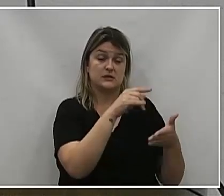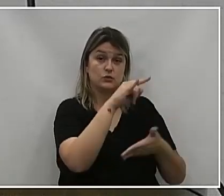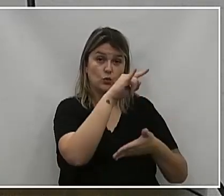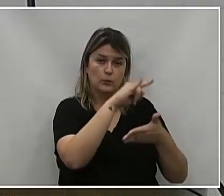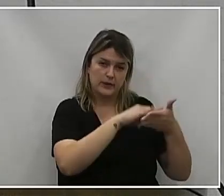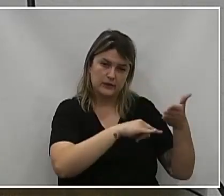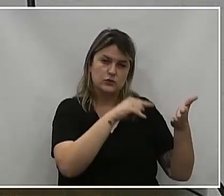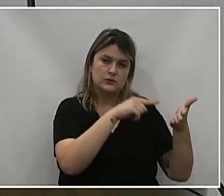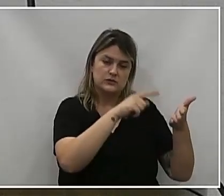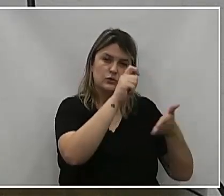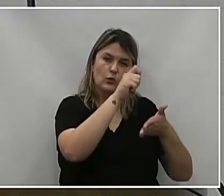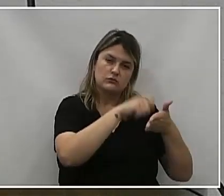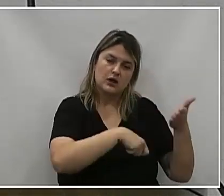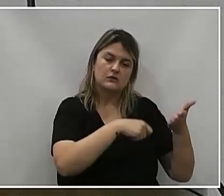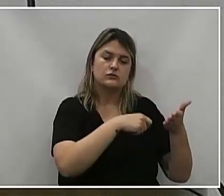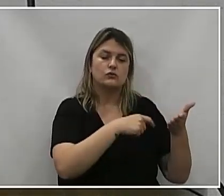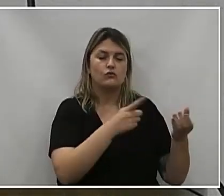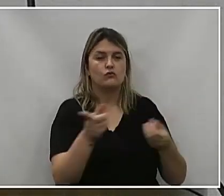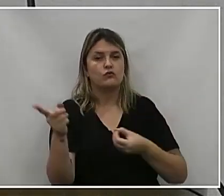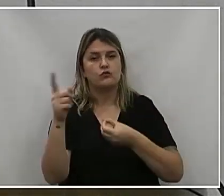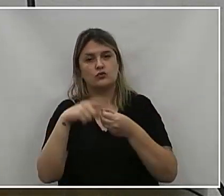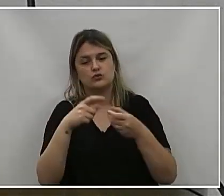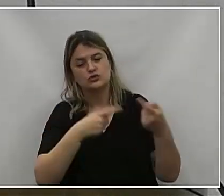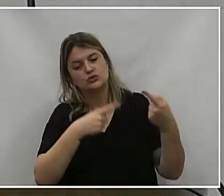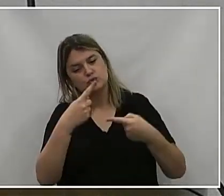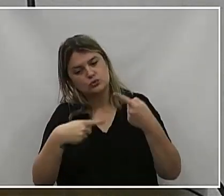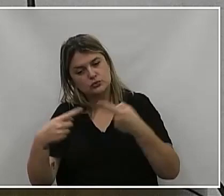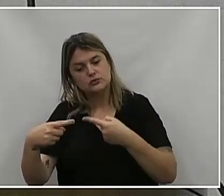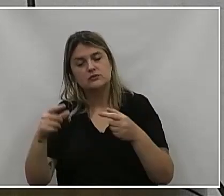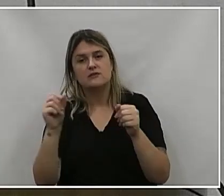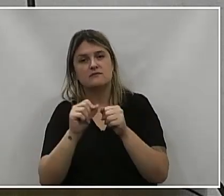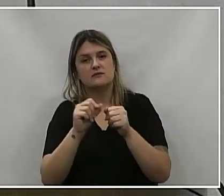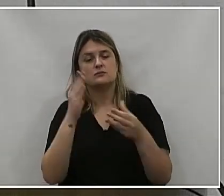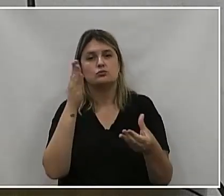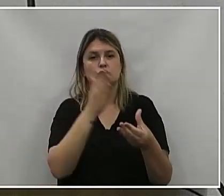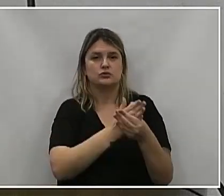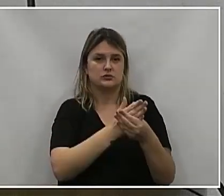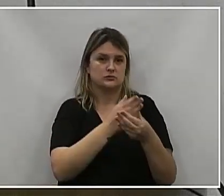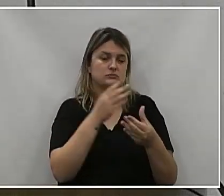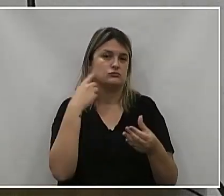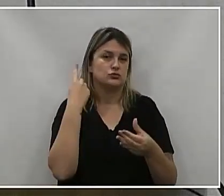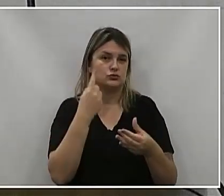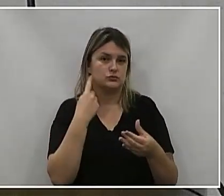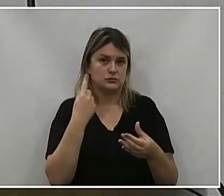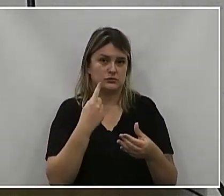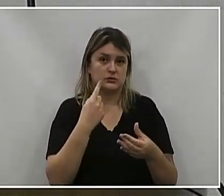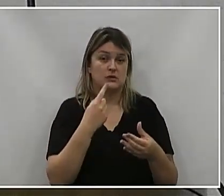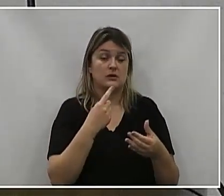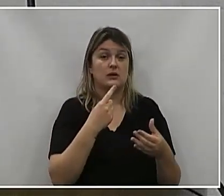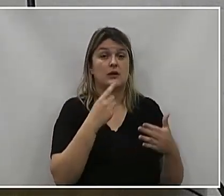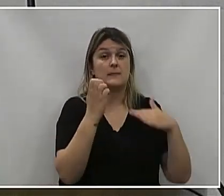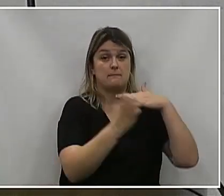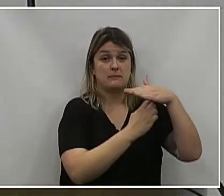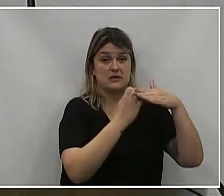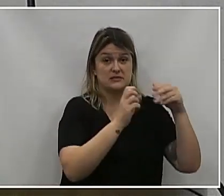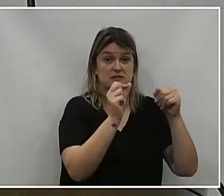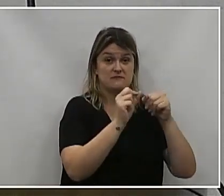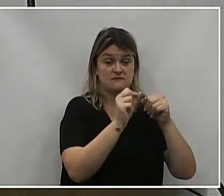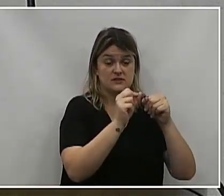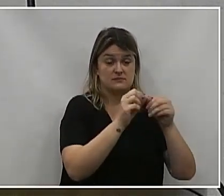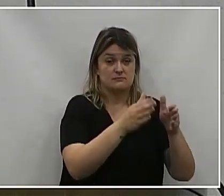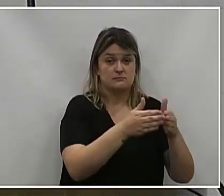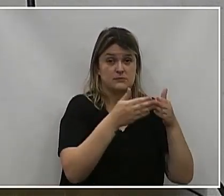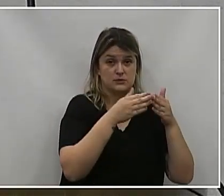na discussão desse contrato, né, chegou a um processo de judicialização. Né? A empresa entrou com uma liminar,